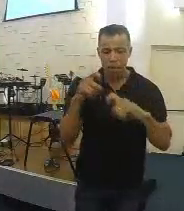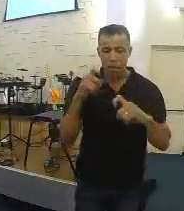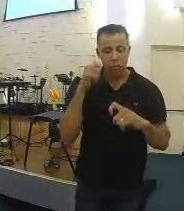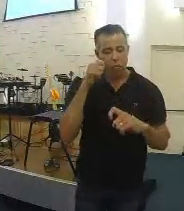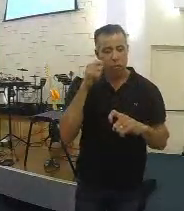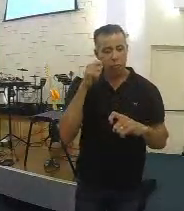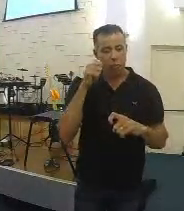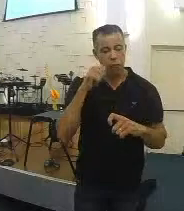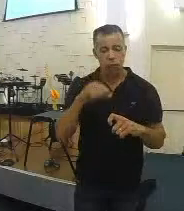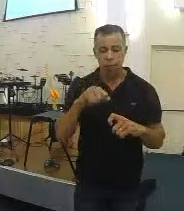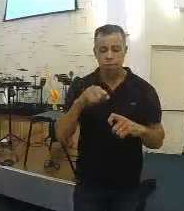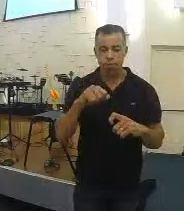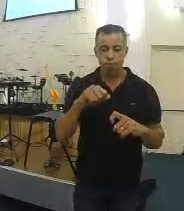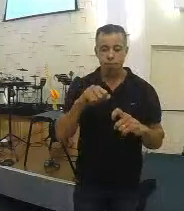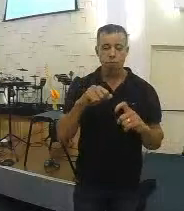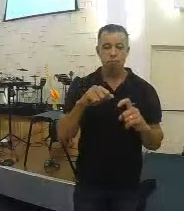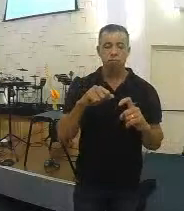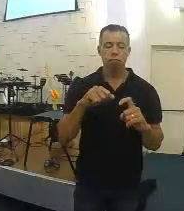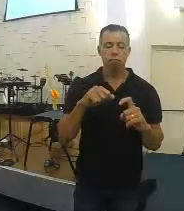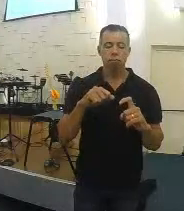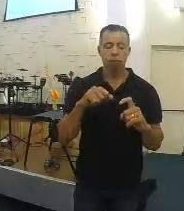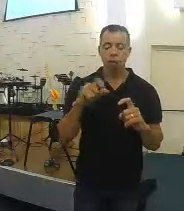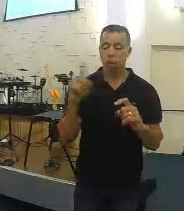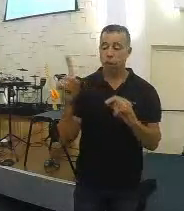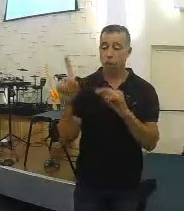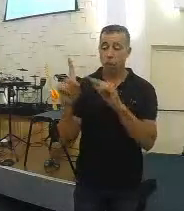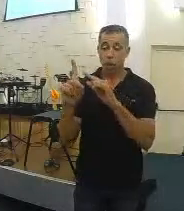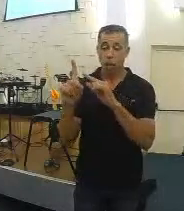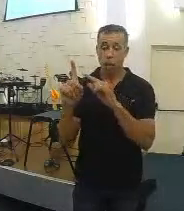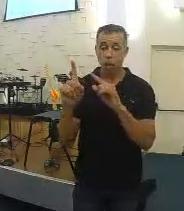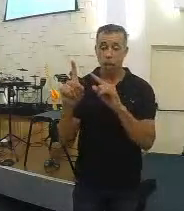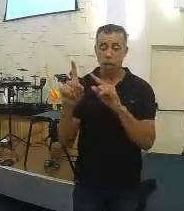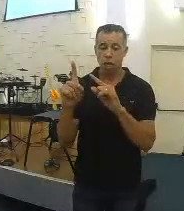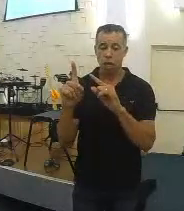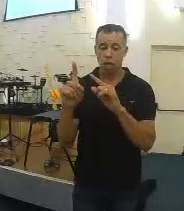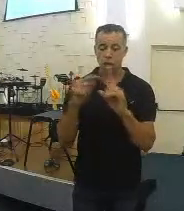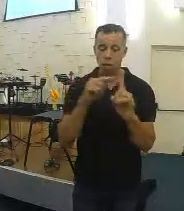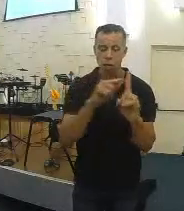Aquele homem vitimado pega a sua mulher,